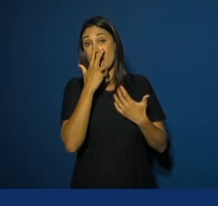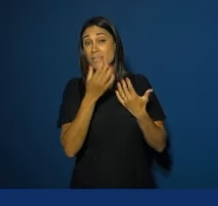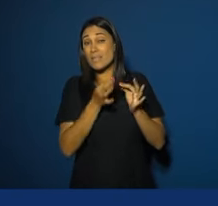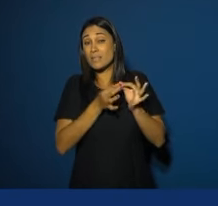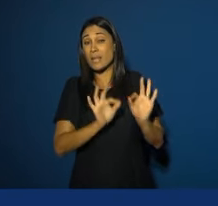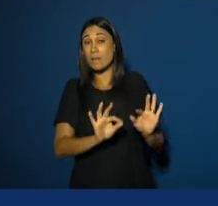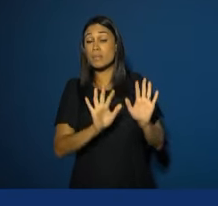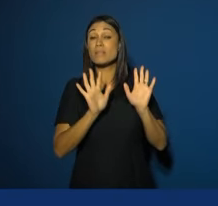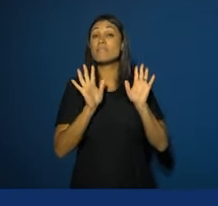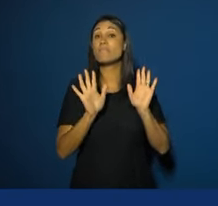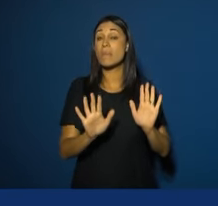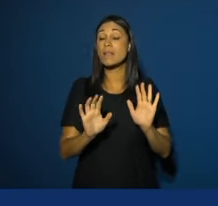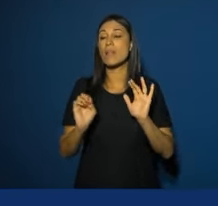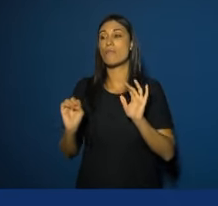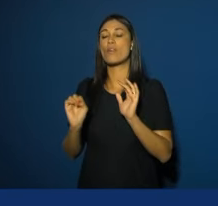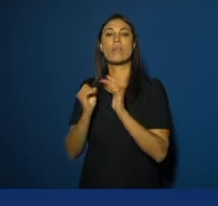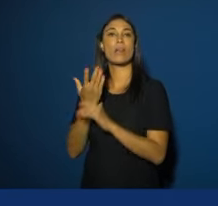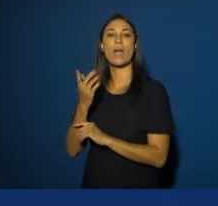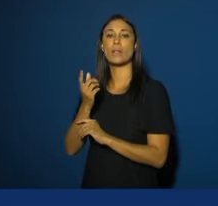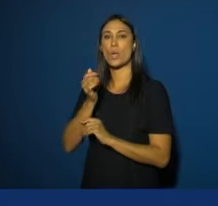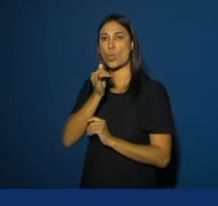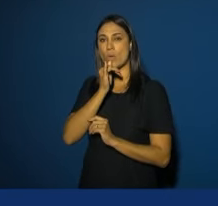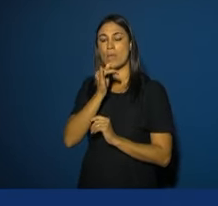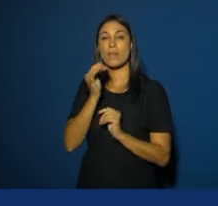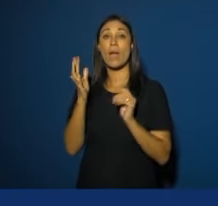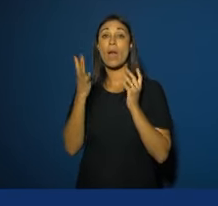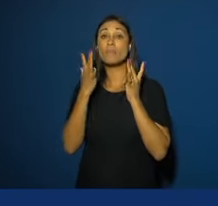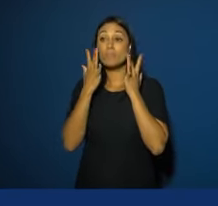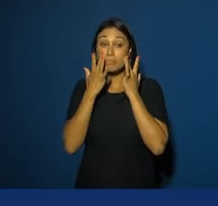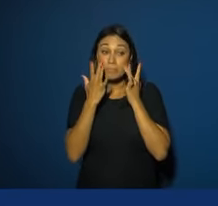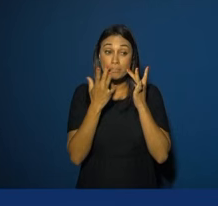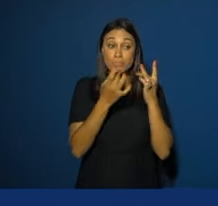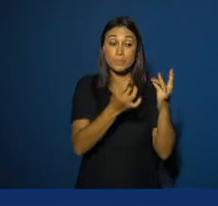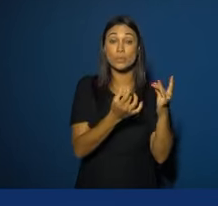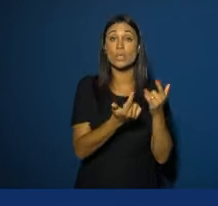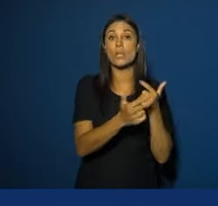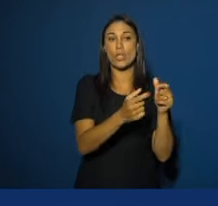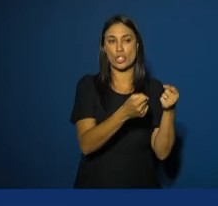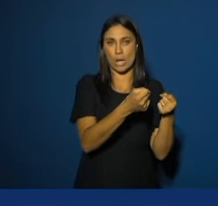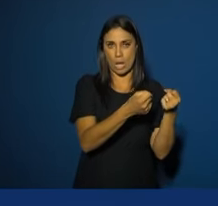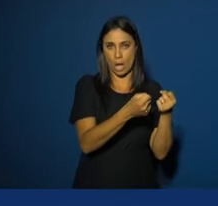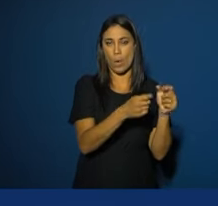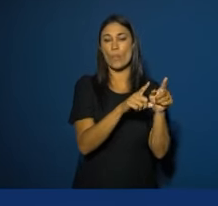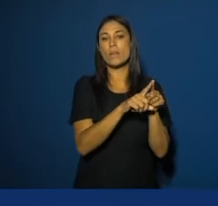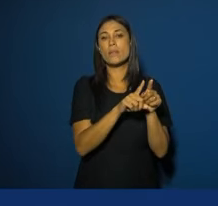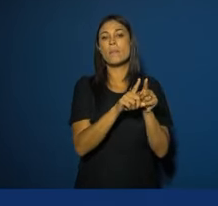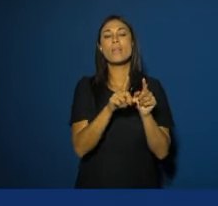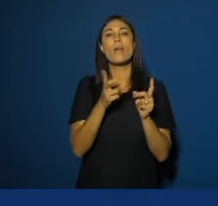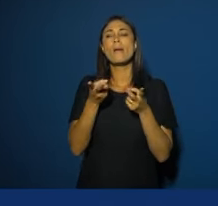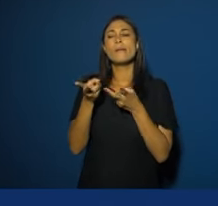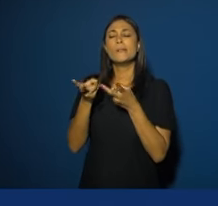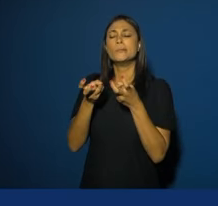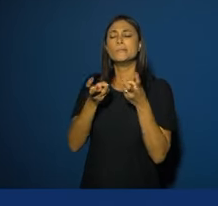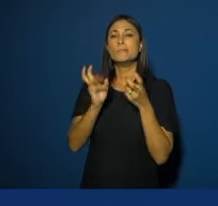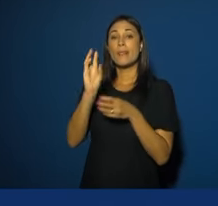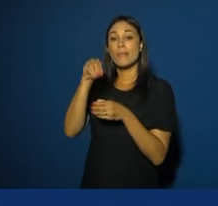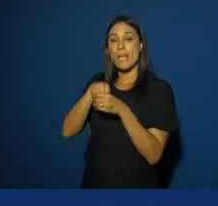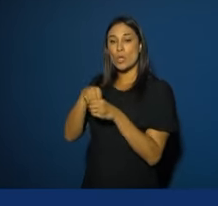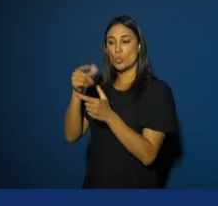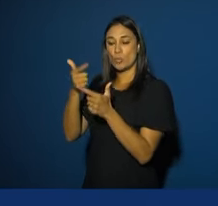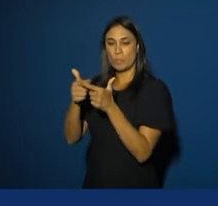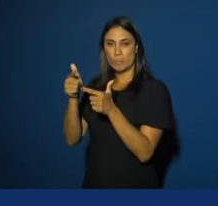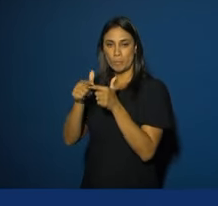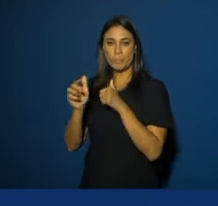ela ela Surgiu da oitiva das concessionárias e da verificação interna dos